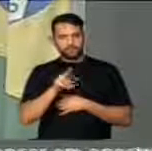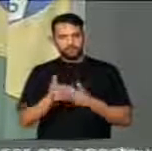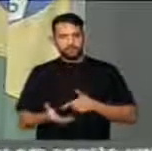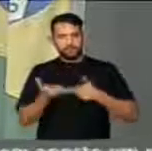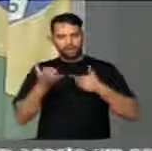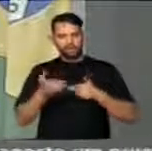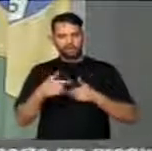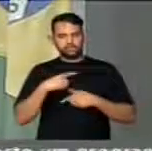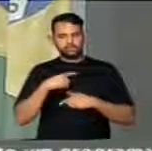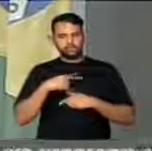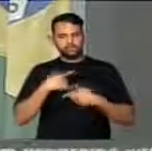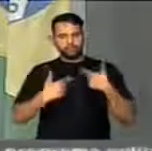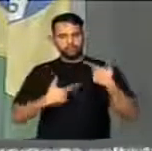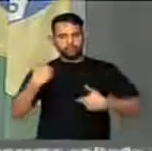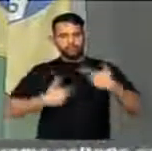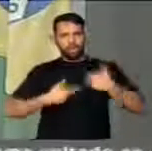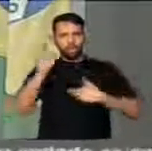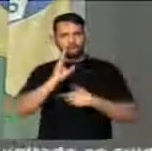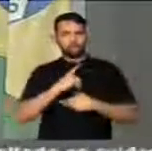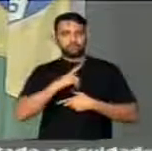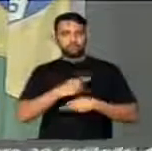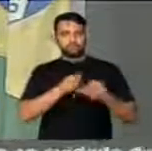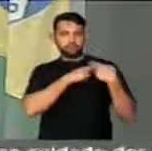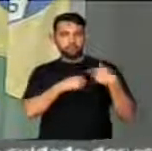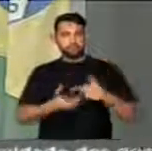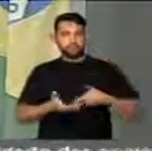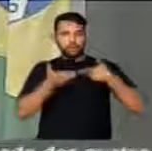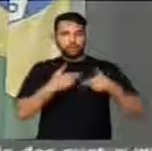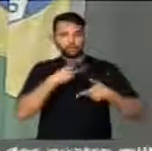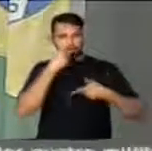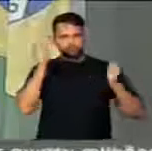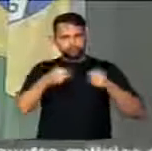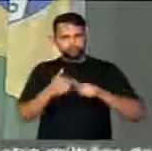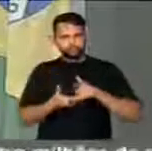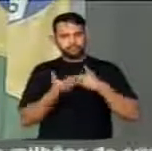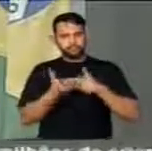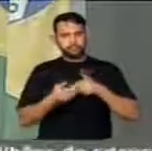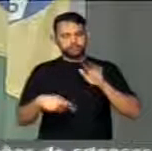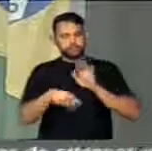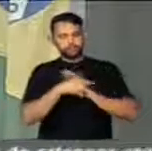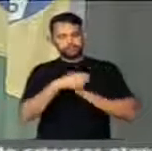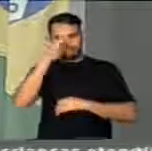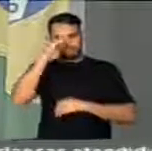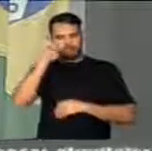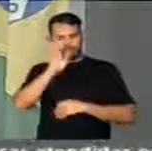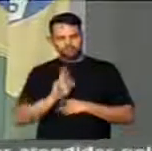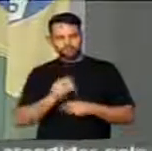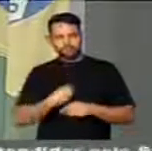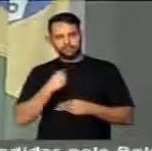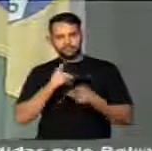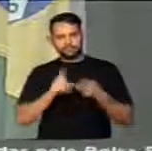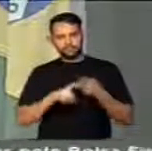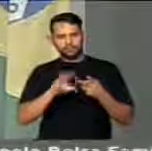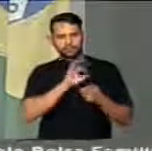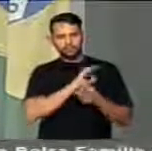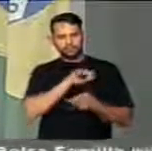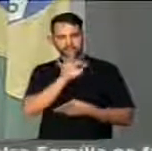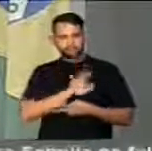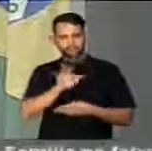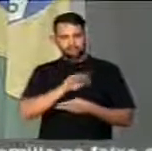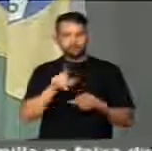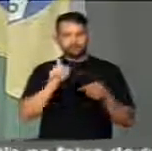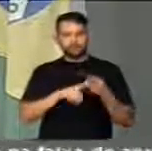ainda aos meus colegas que tenho trabalhado muito no sentido de fazer um projeto para que nós possamos diminuir a